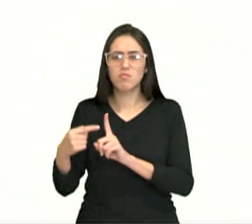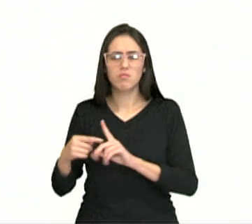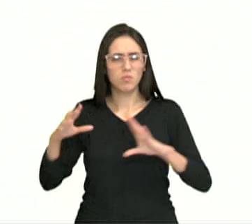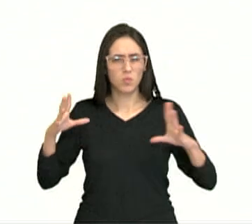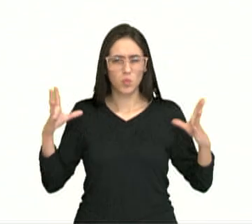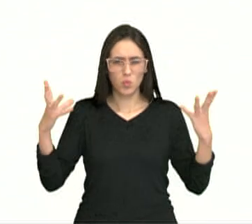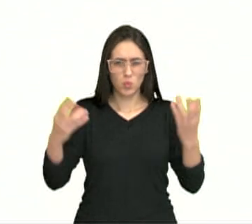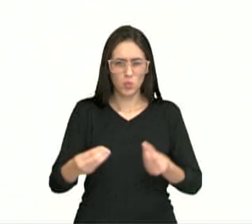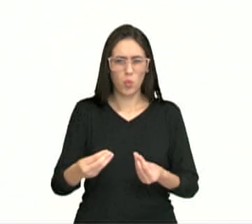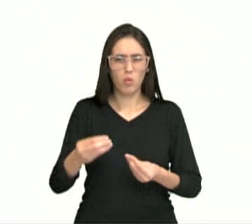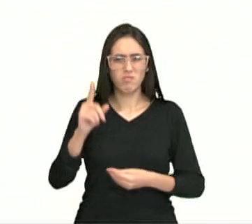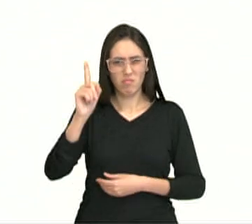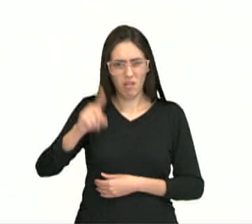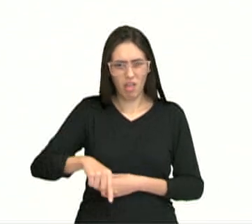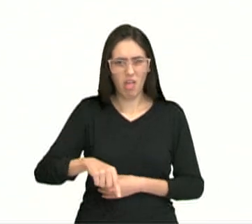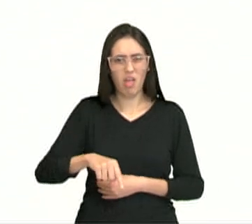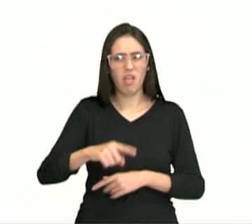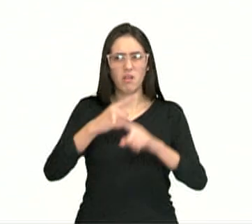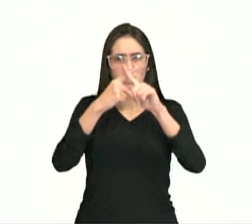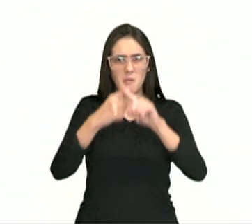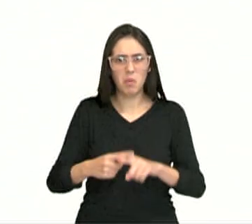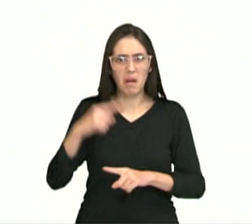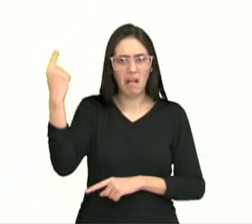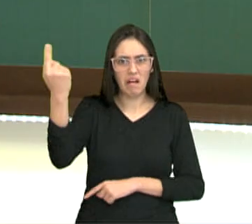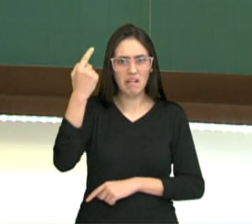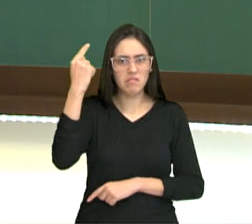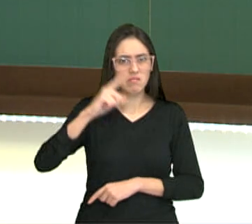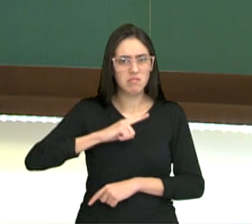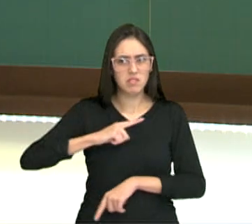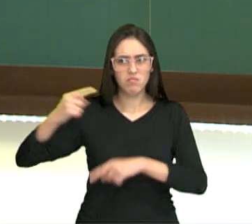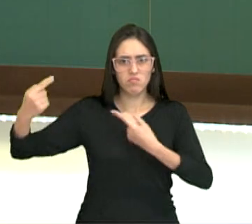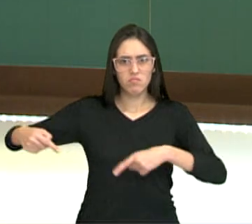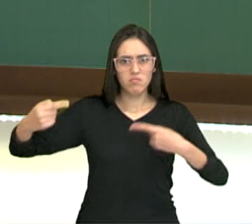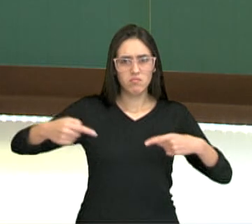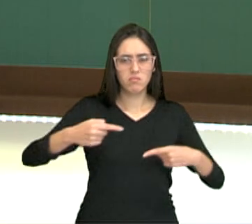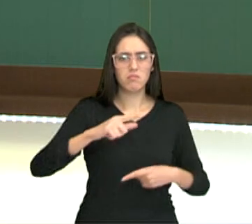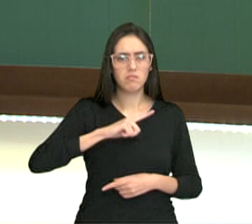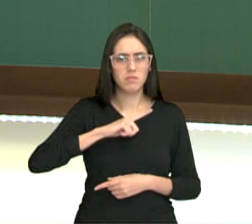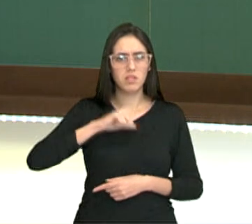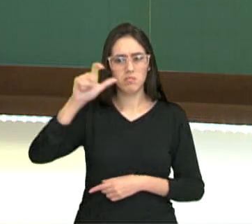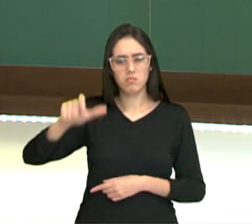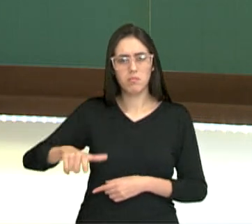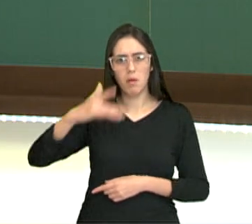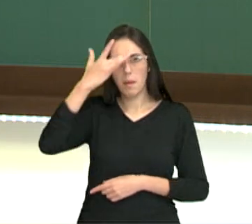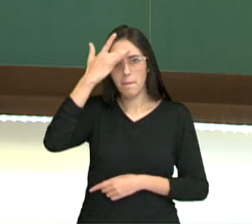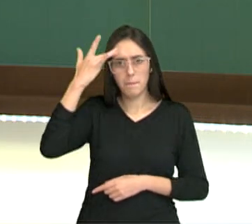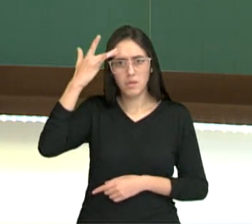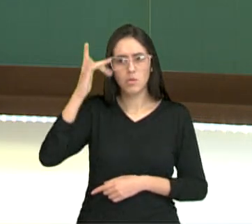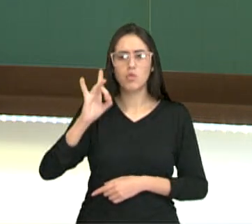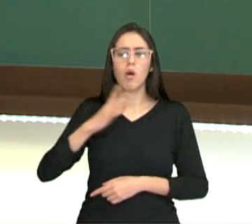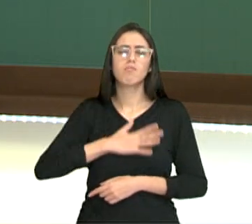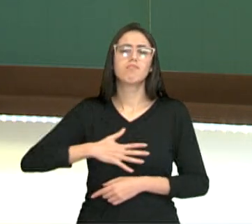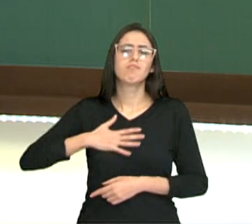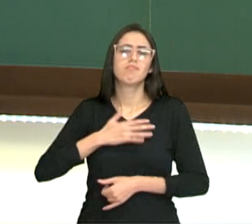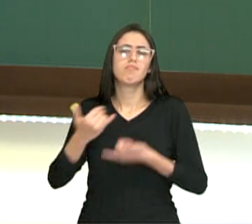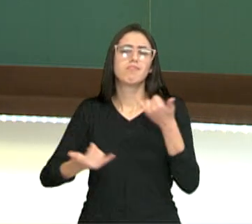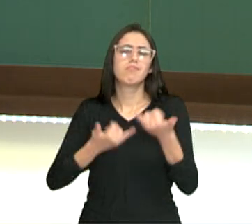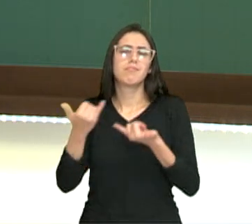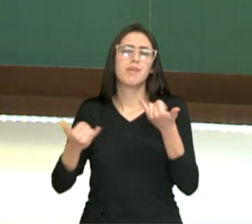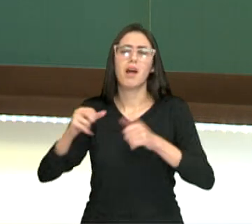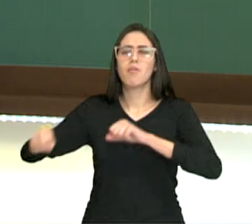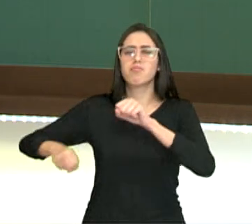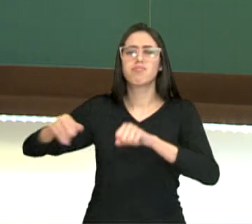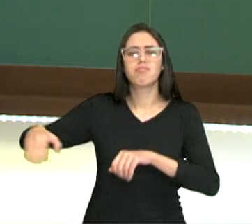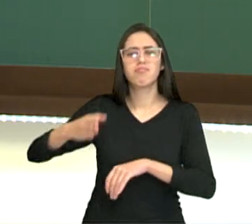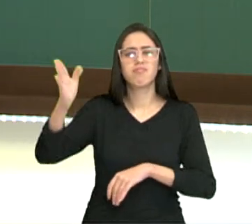as modalidades fazem parte de campeonato? Será que tem alguma modalidade que o praticante participa apenas por prazer, por diversão?